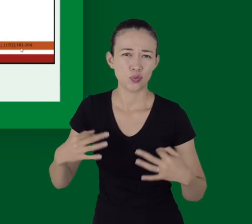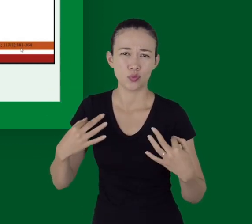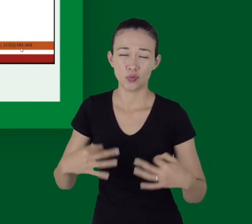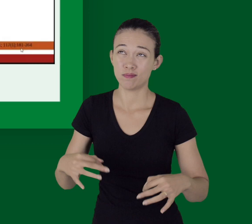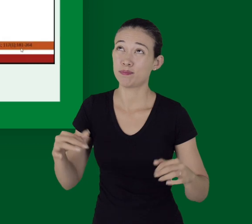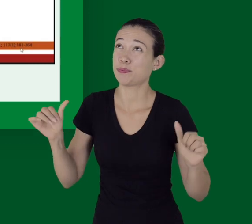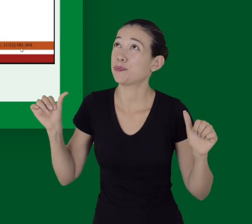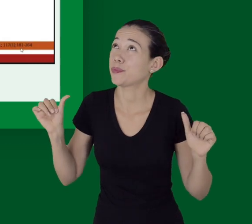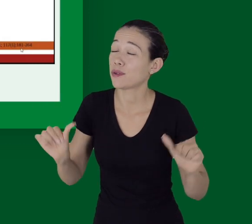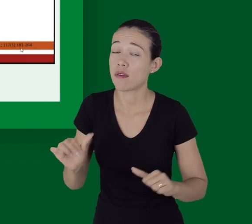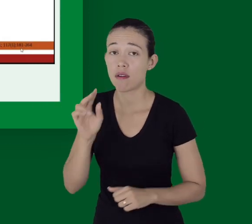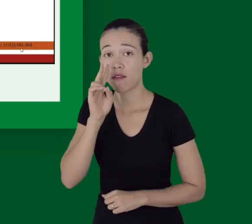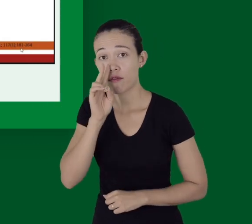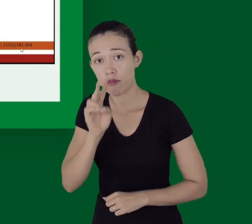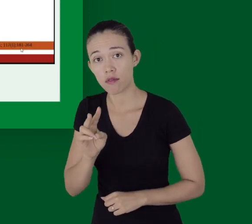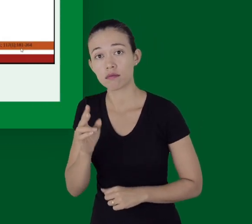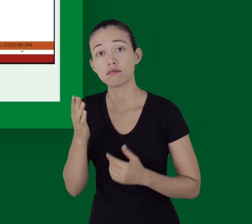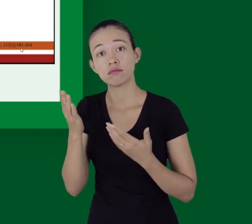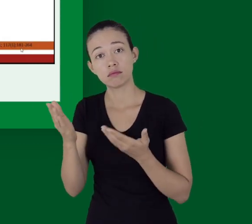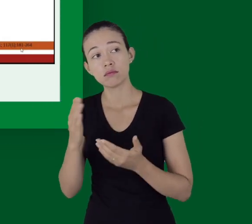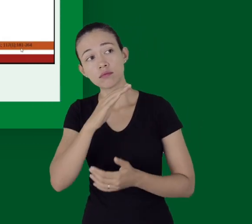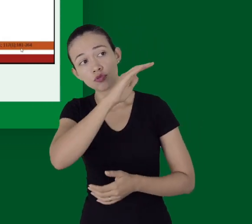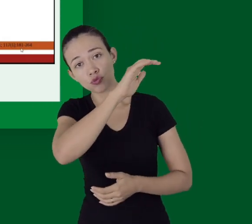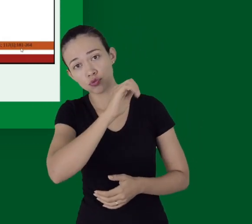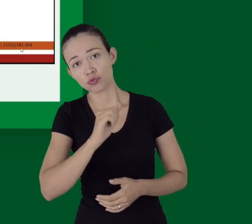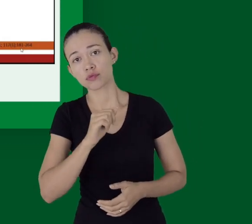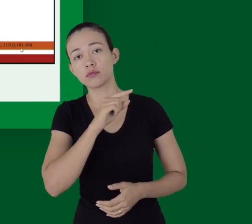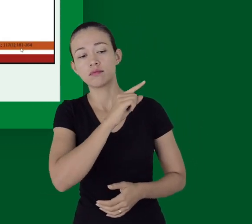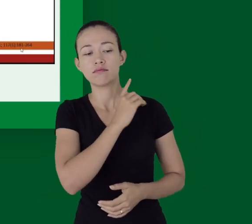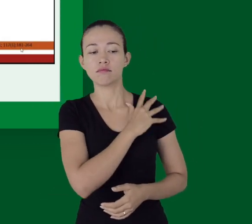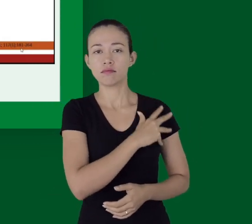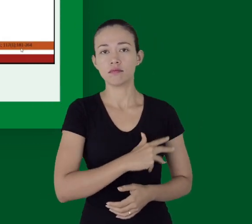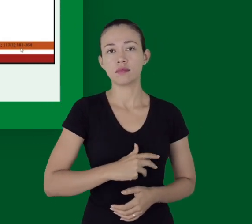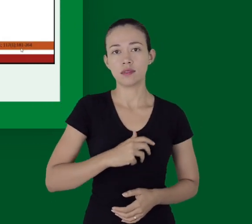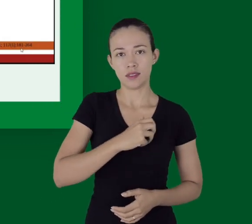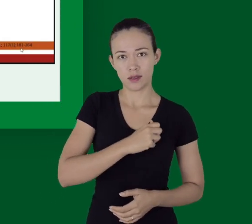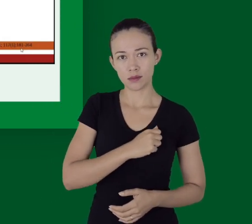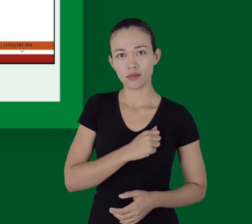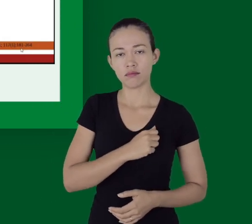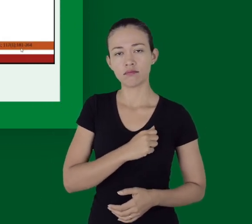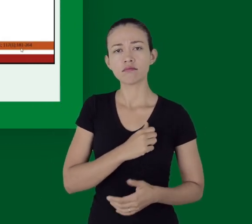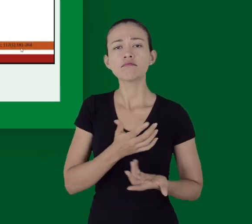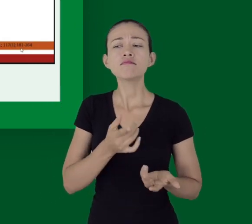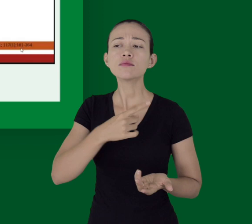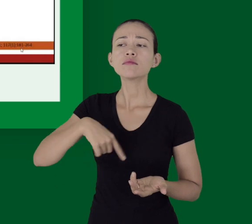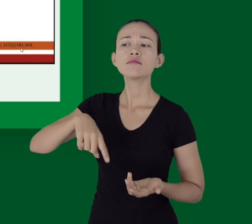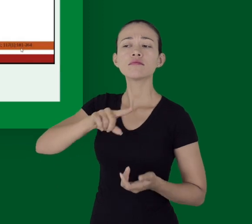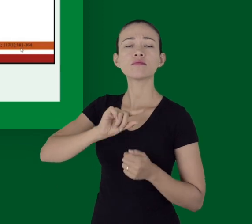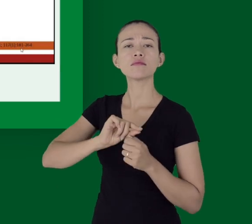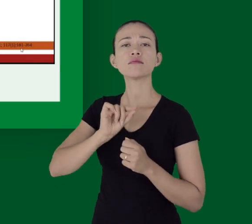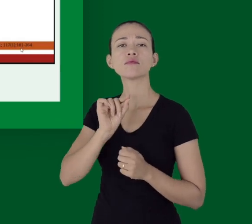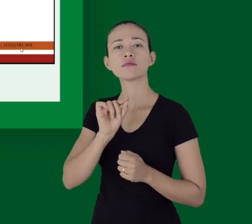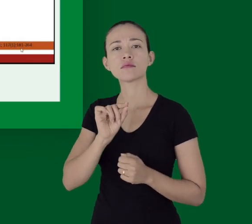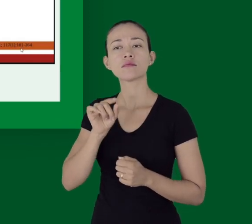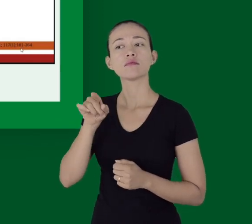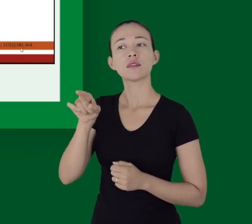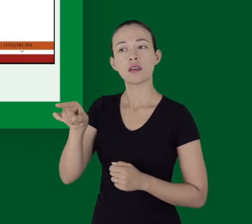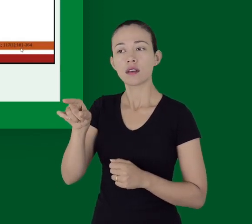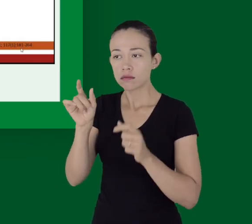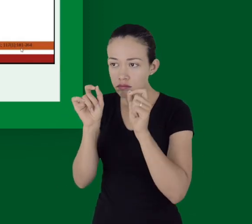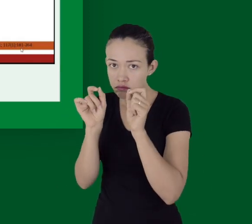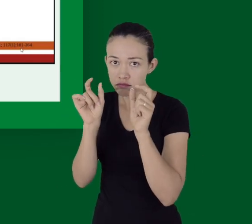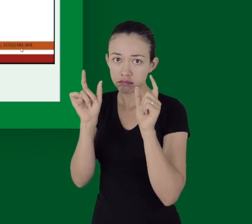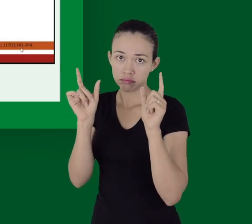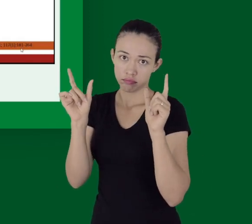com a ajuda de um acompanhante ali do lado, mas ele está consciente, e com esses sinais aí que a gente está vendo na imagem